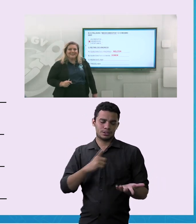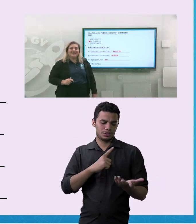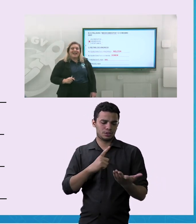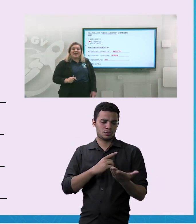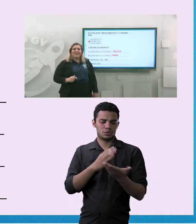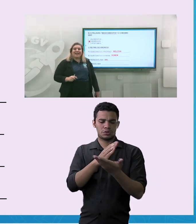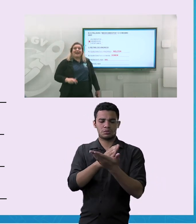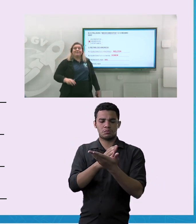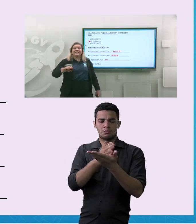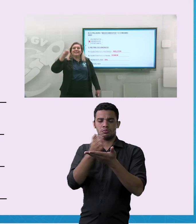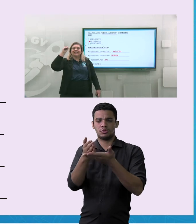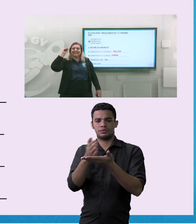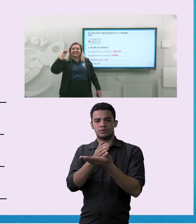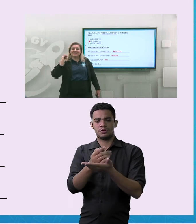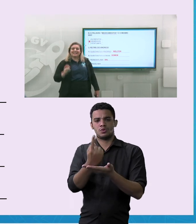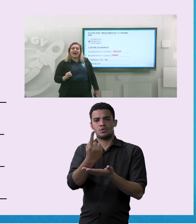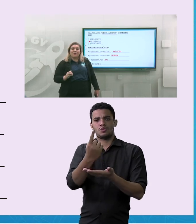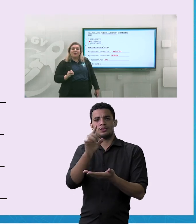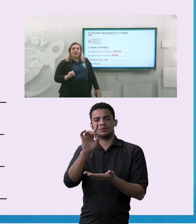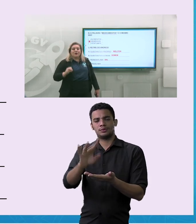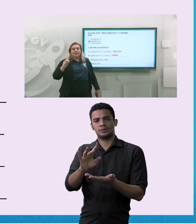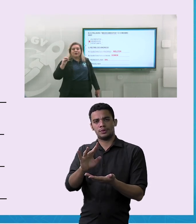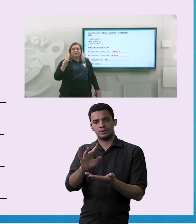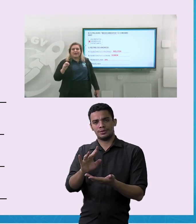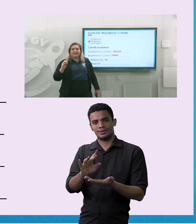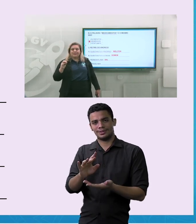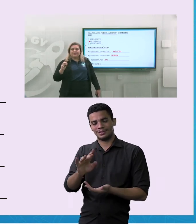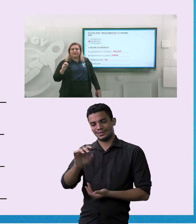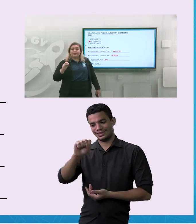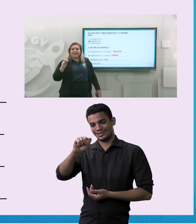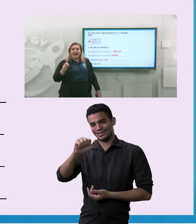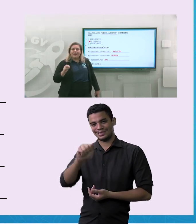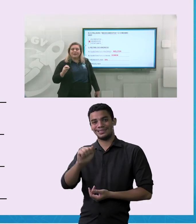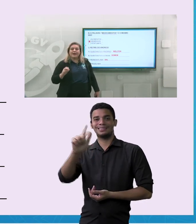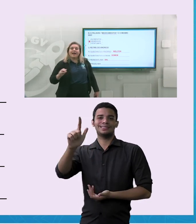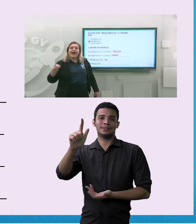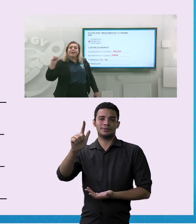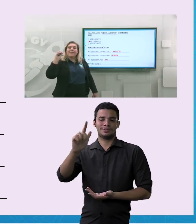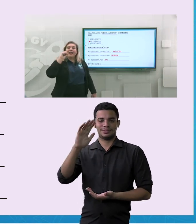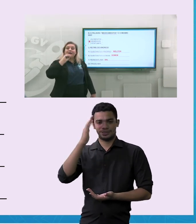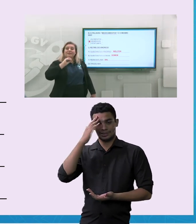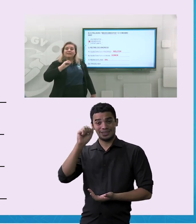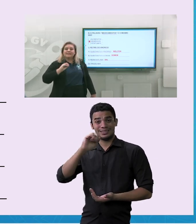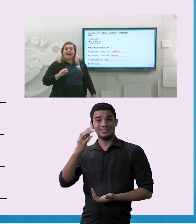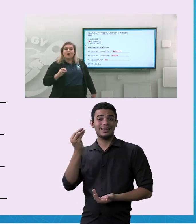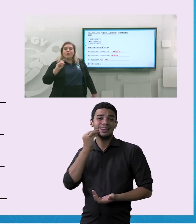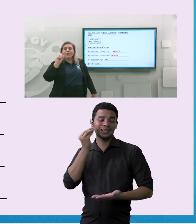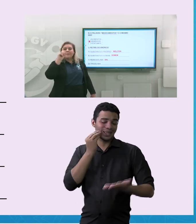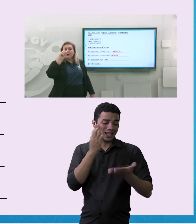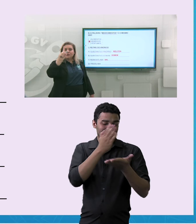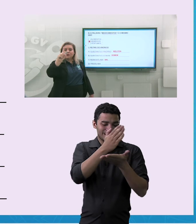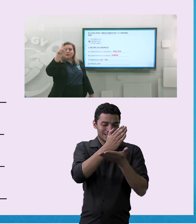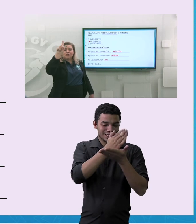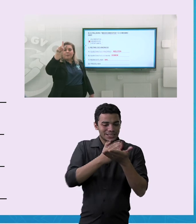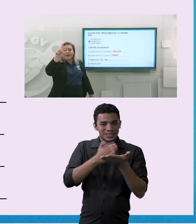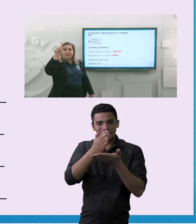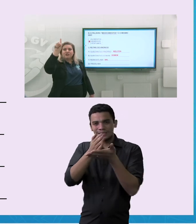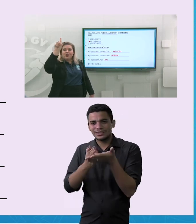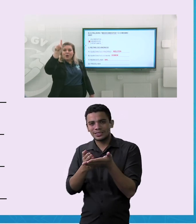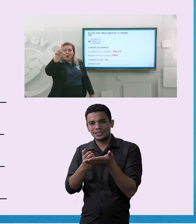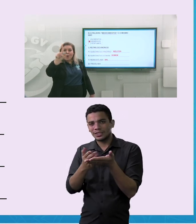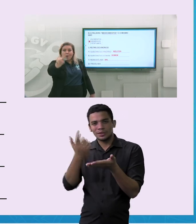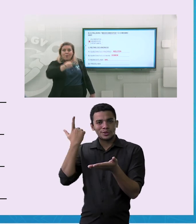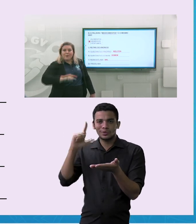achei a palavra sal. Quando eu faço a divisão silábica, a palavra sal possui